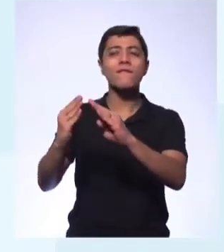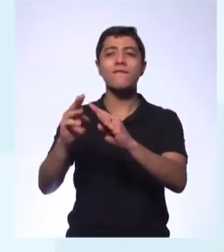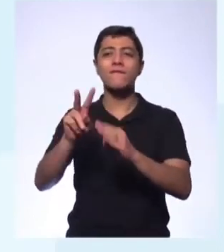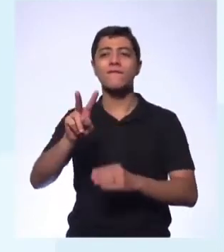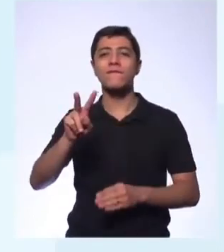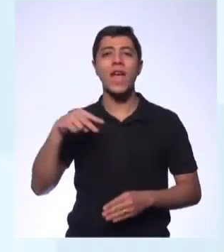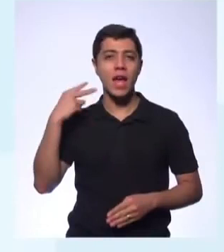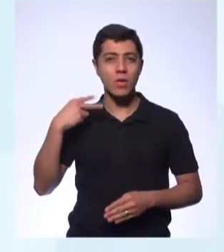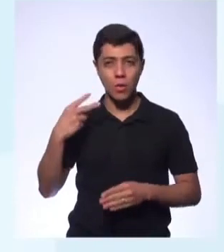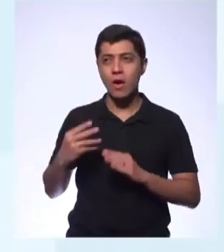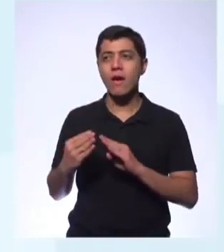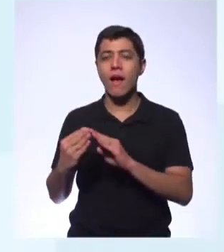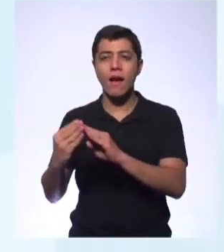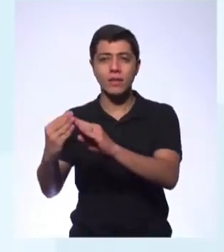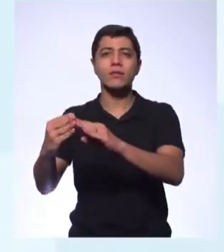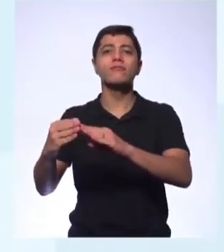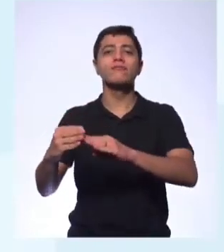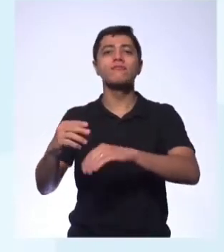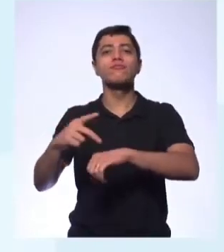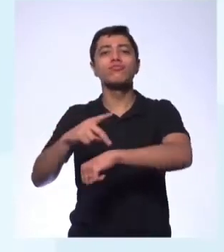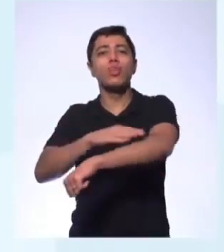seca. Pronto.